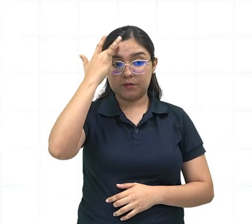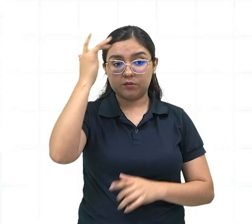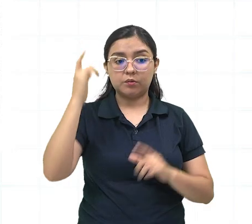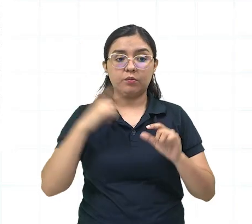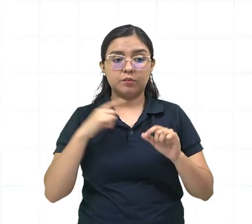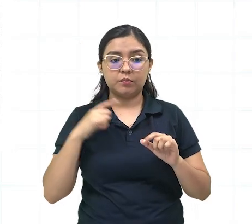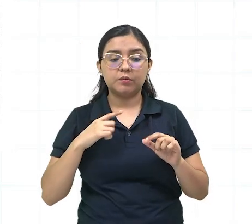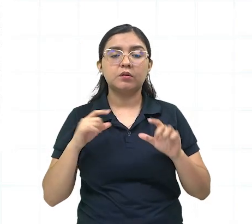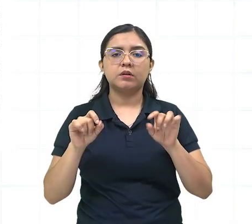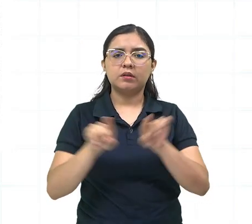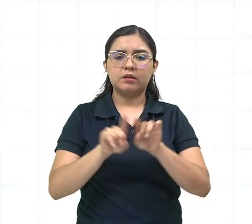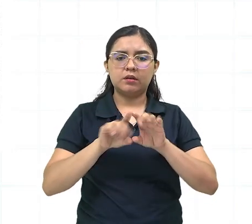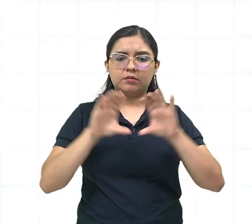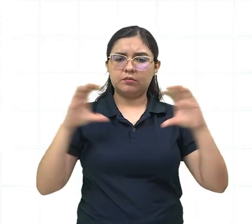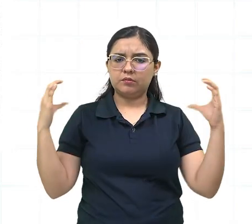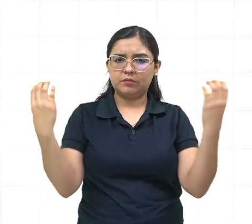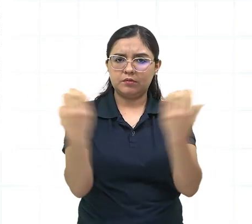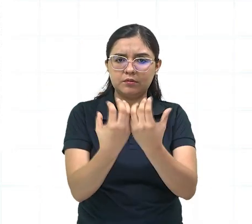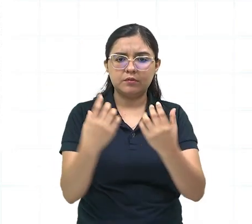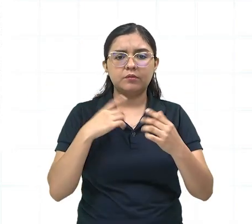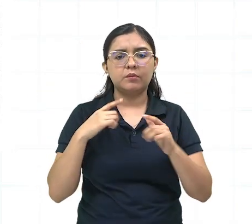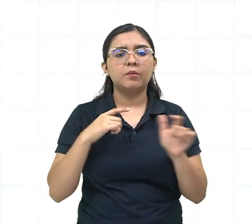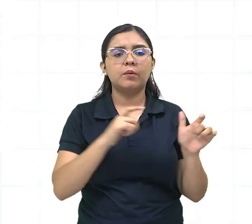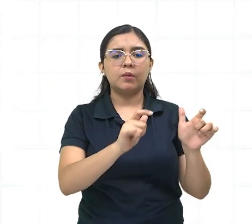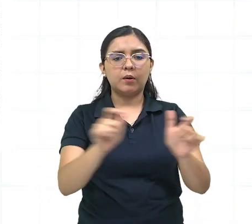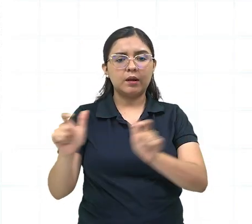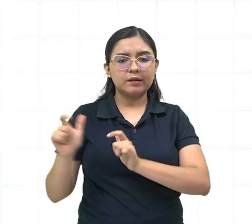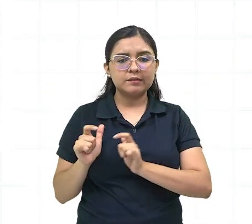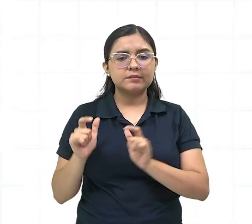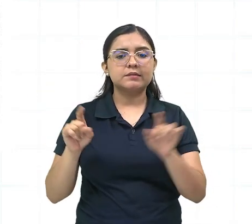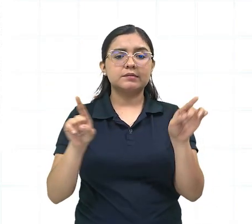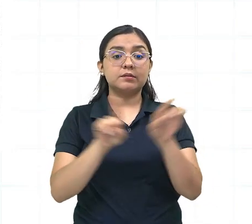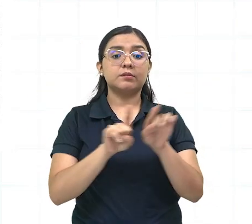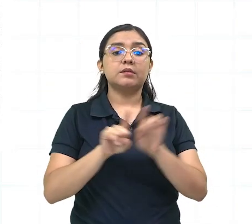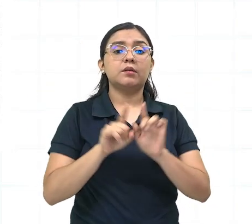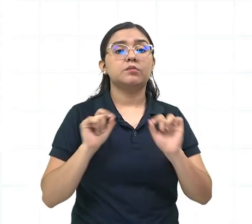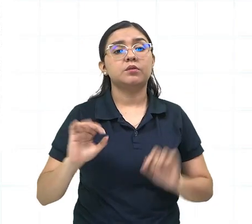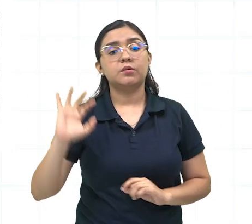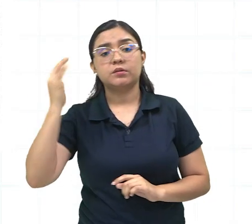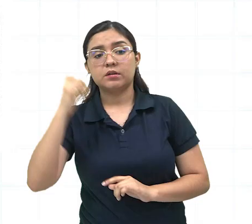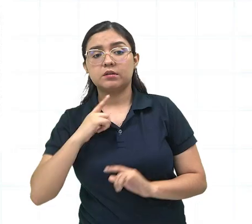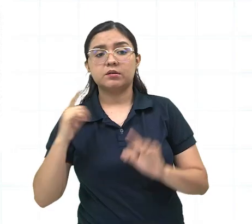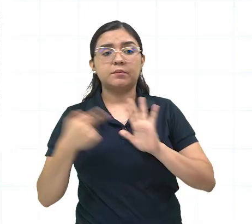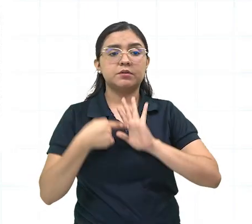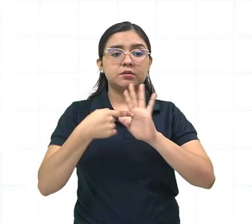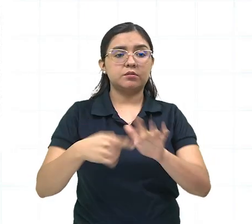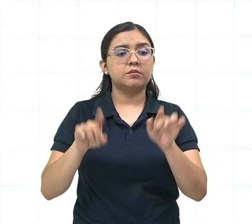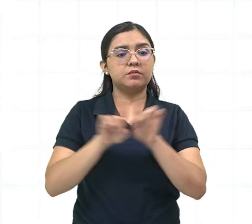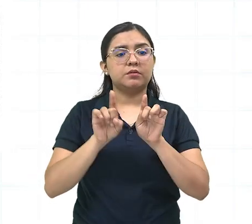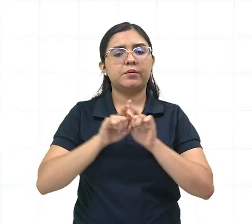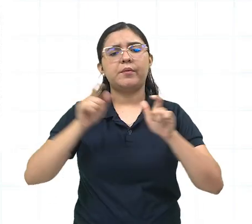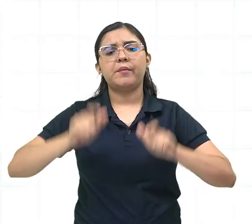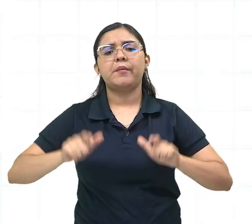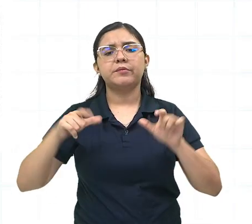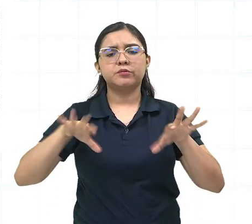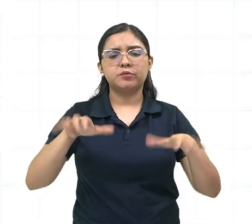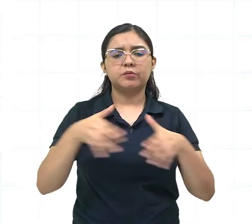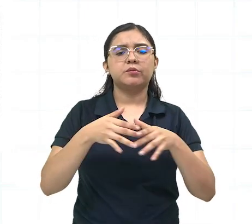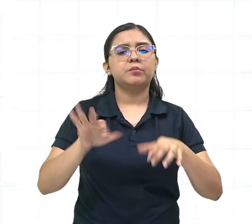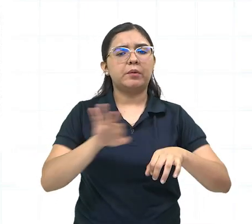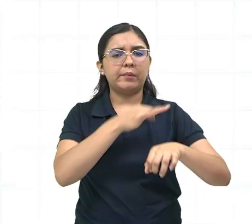aí a gente tem a localização, né? Onde acontece a cena, onde fica a